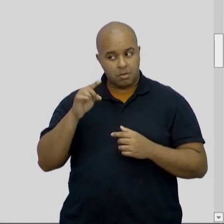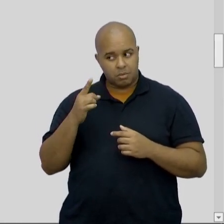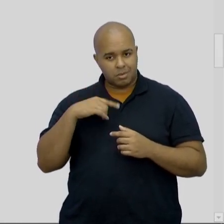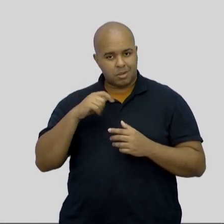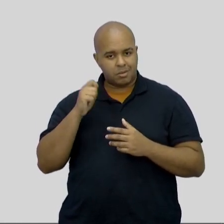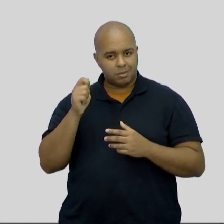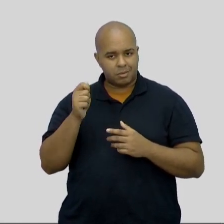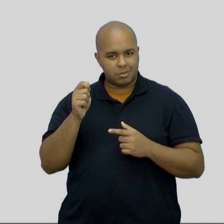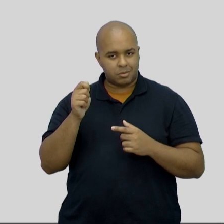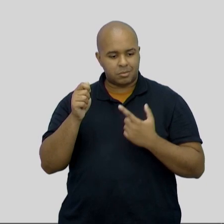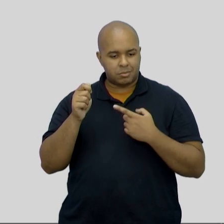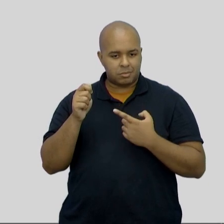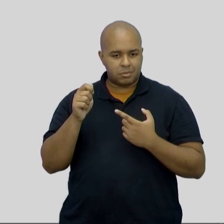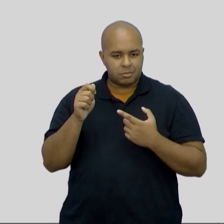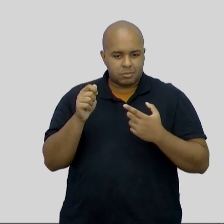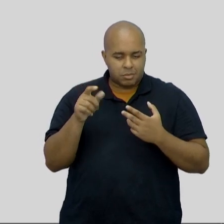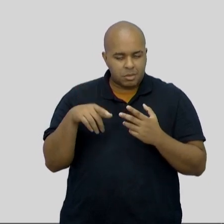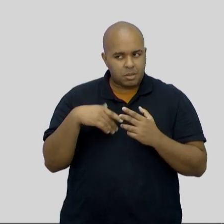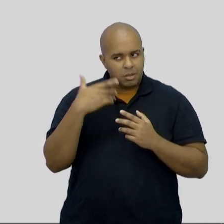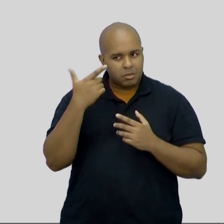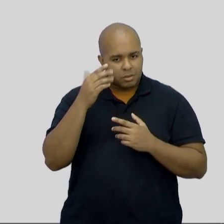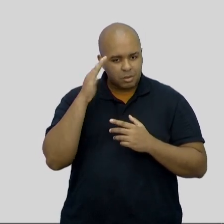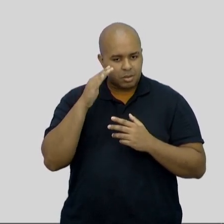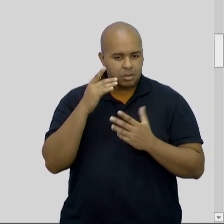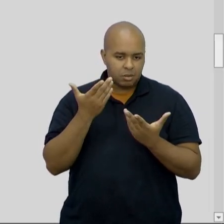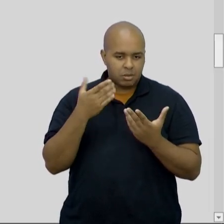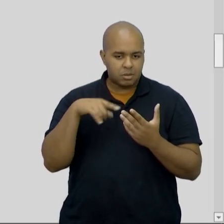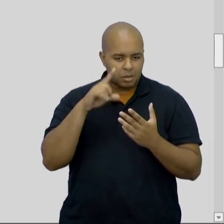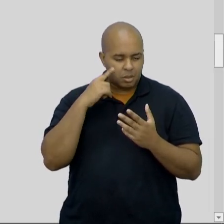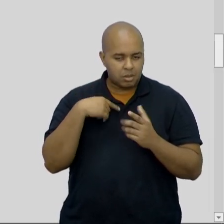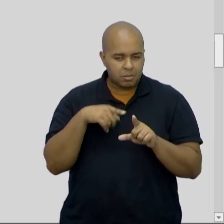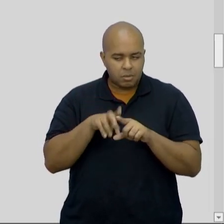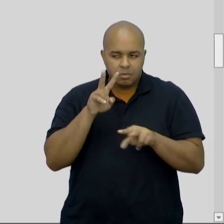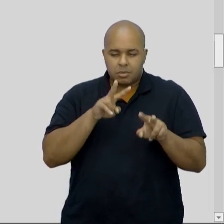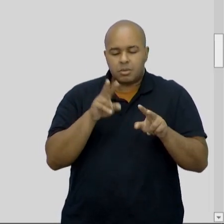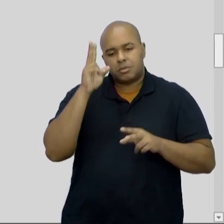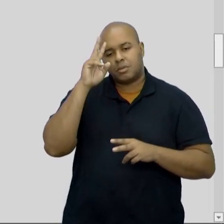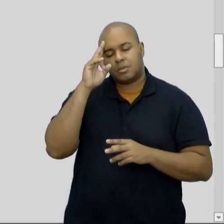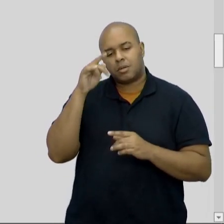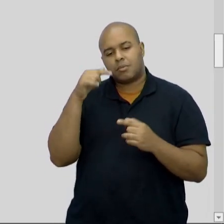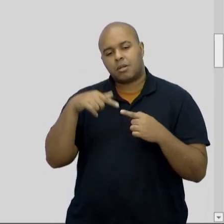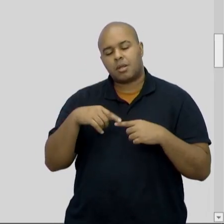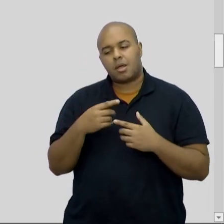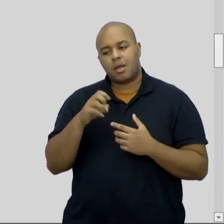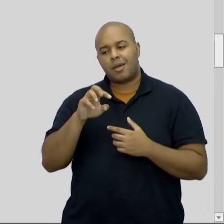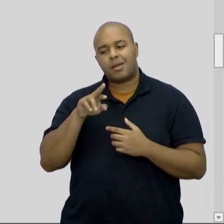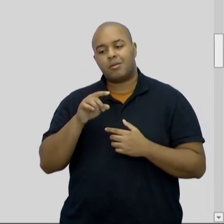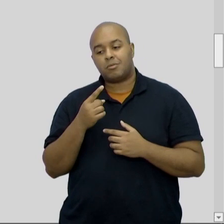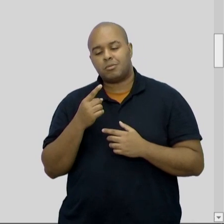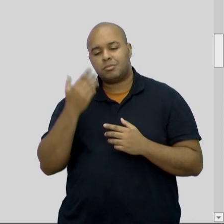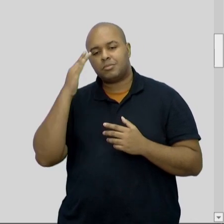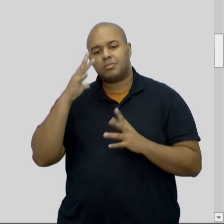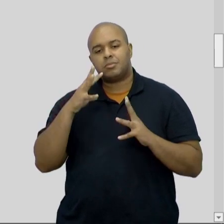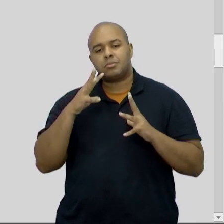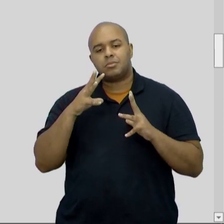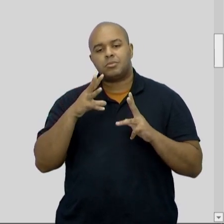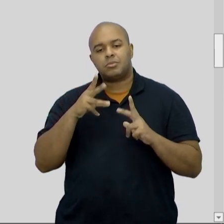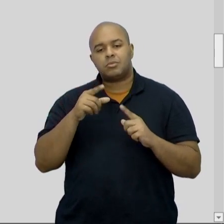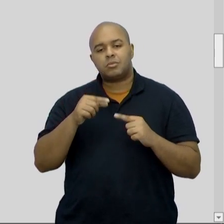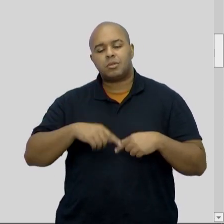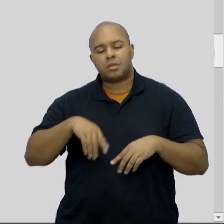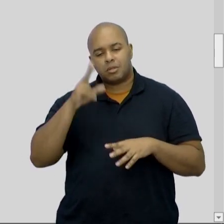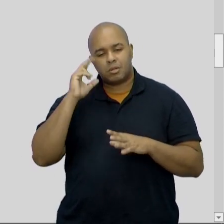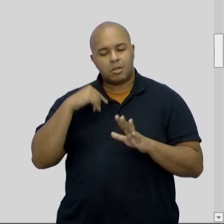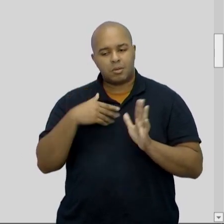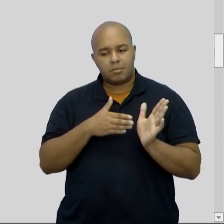cartas que compreende, então a gente tem até uma visão histórica, né? A Era 1 compreende toda a chamada